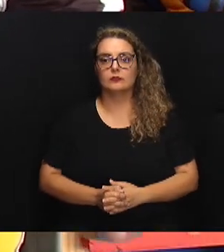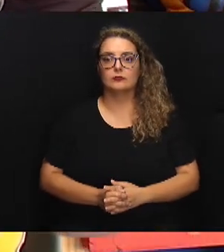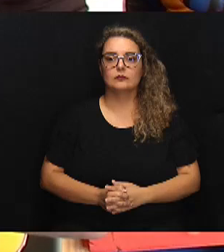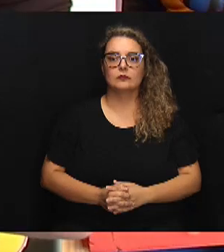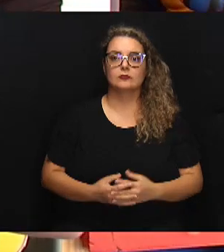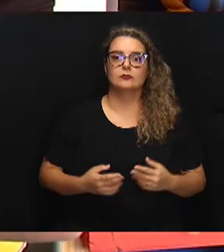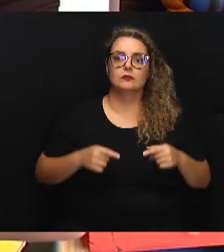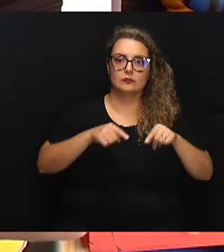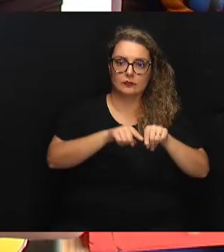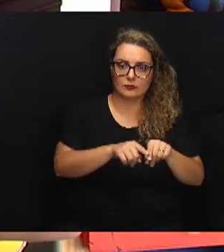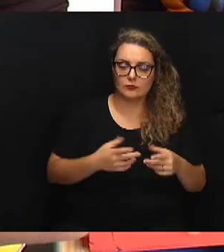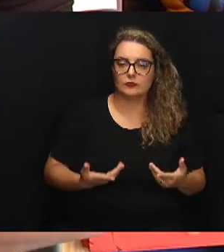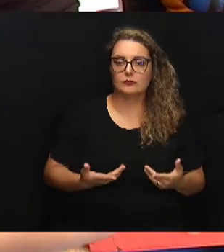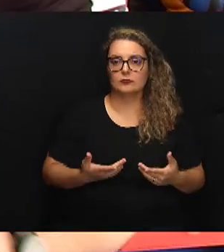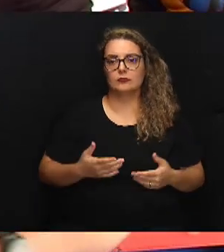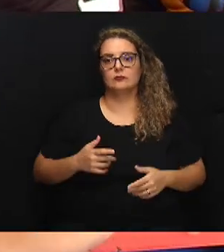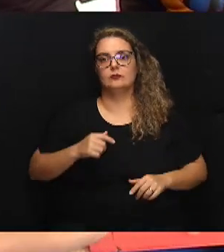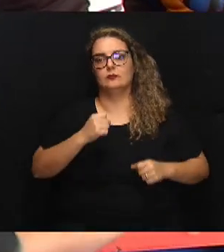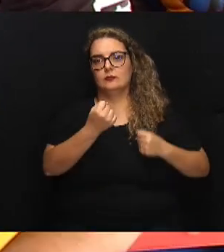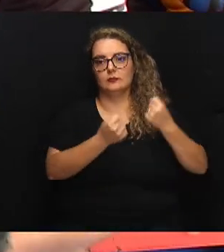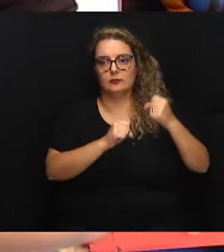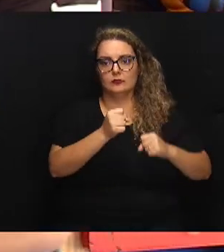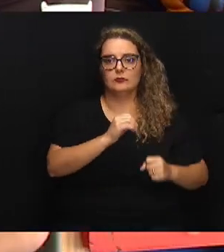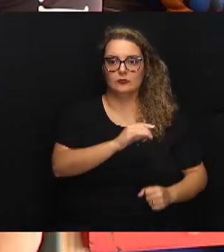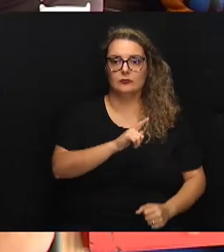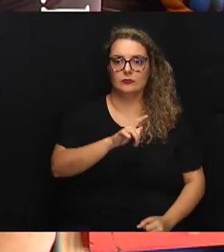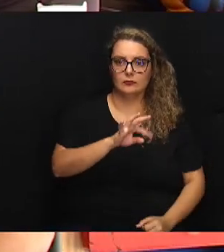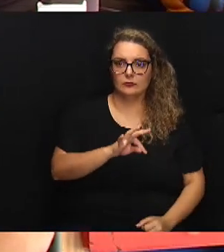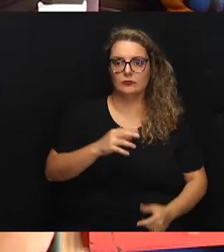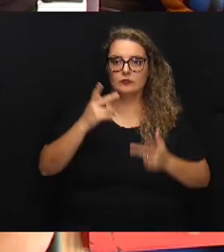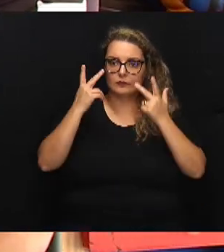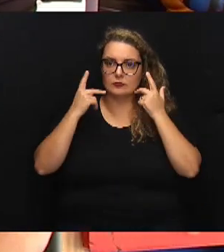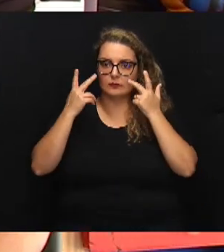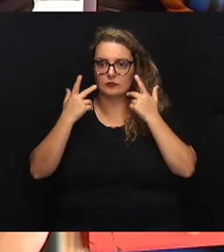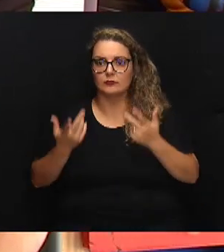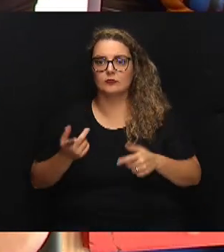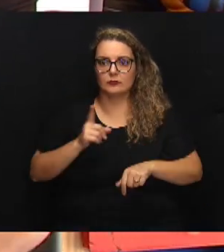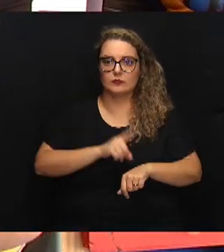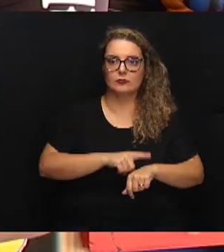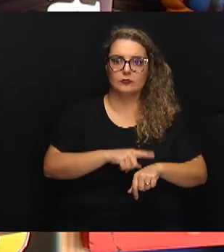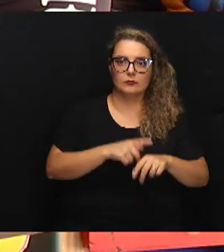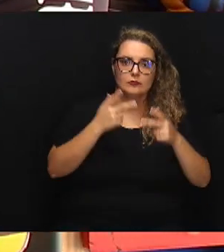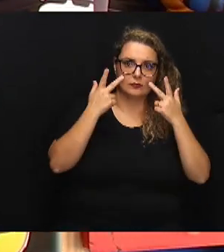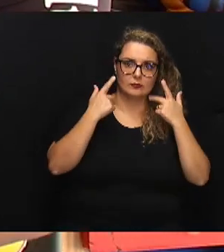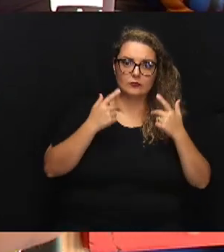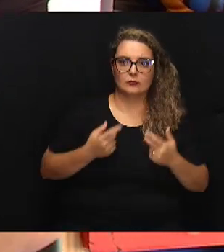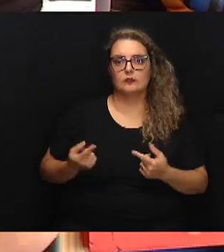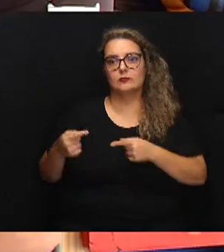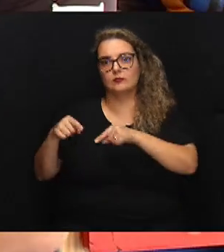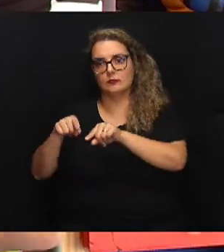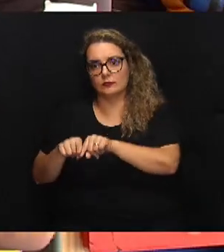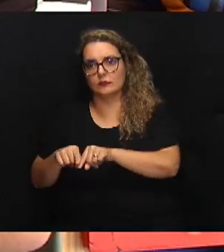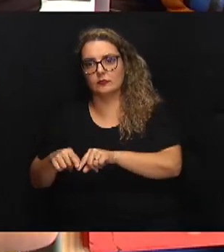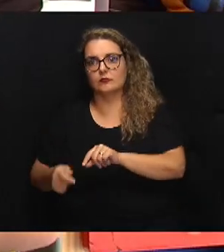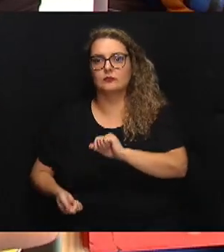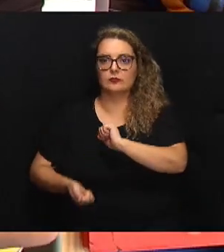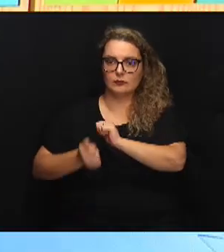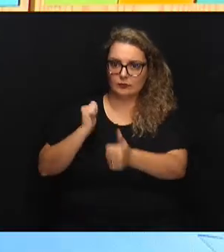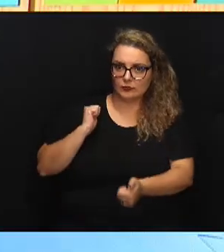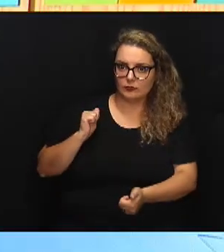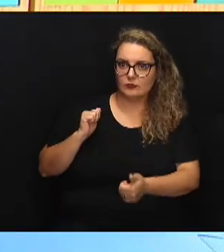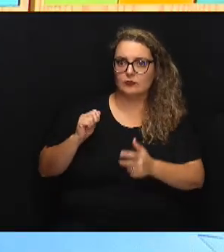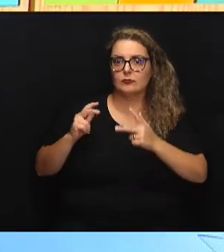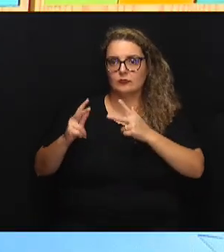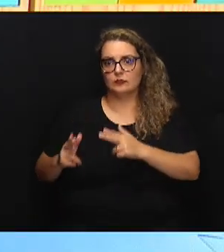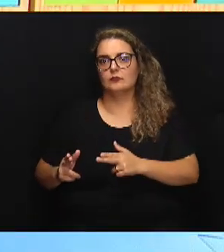paralelo, vim trabalhando na indústria como CLT normal, em horário normal, e em paralelo levei o esporte como